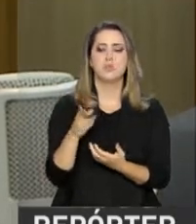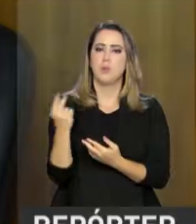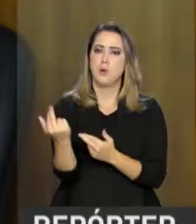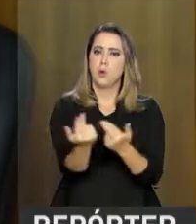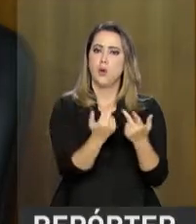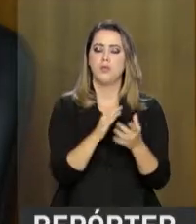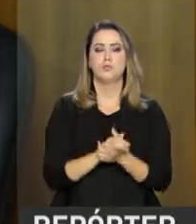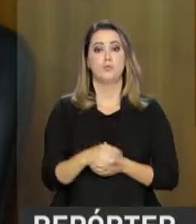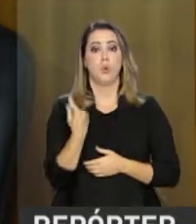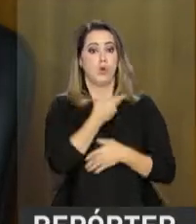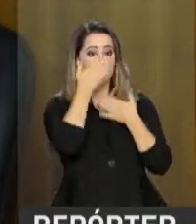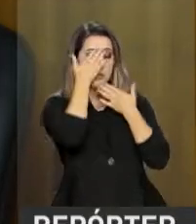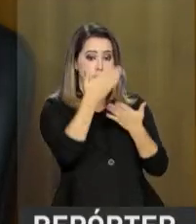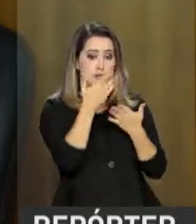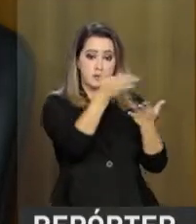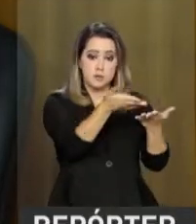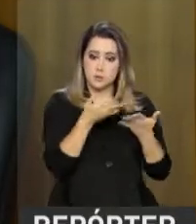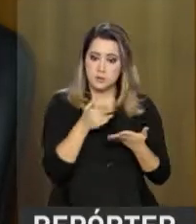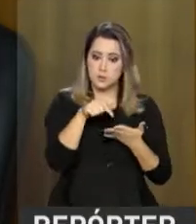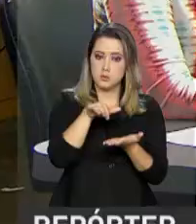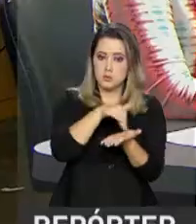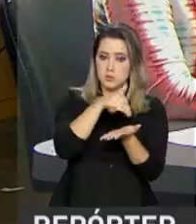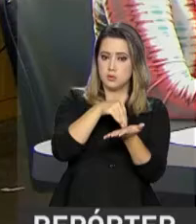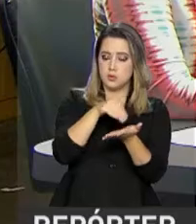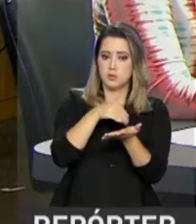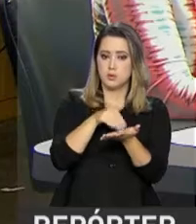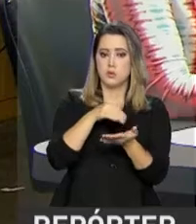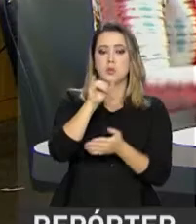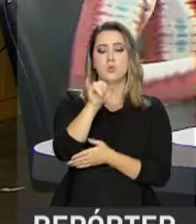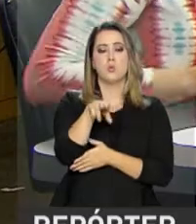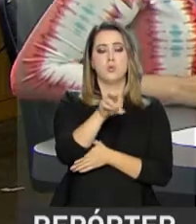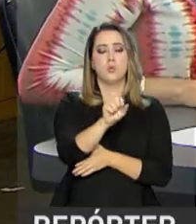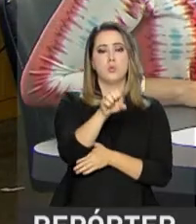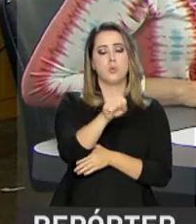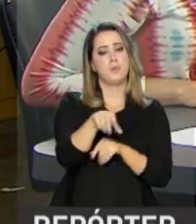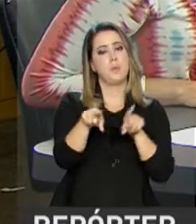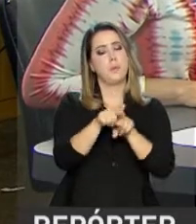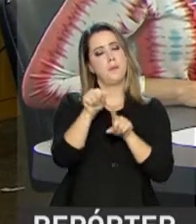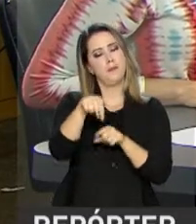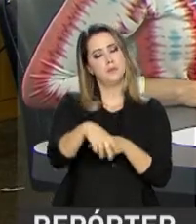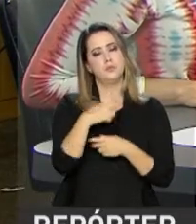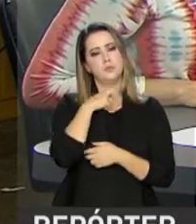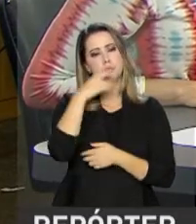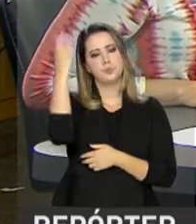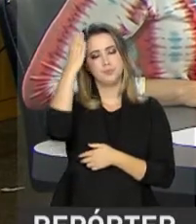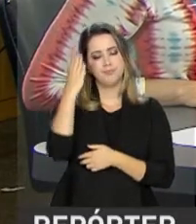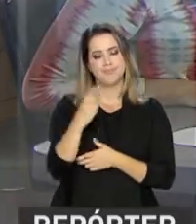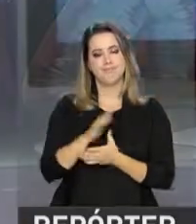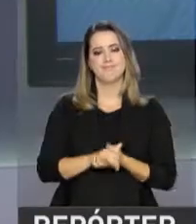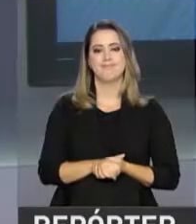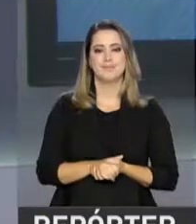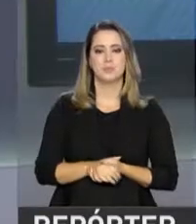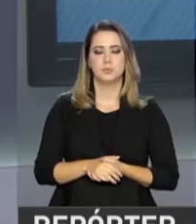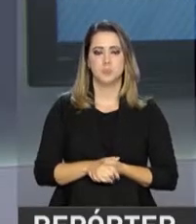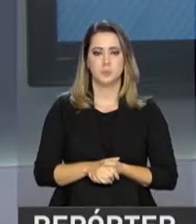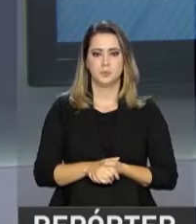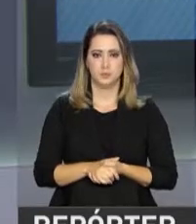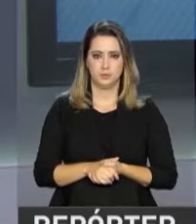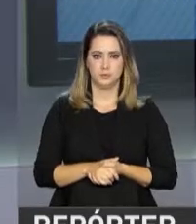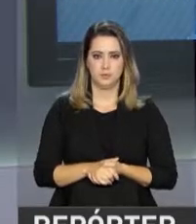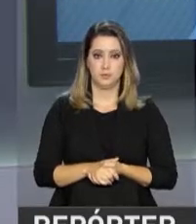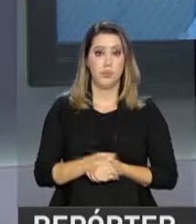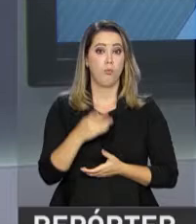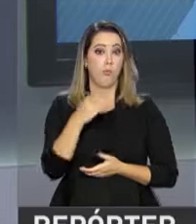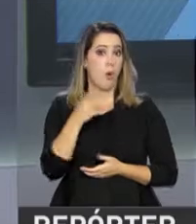então nós agradecemos a participação do secretário de previdência do ministério da fazenda marcelo caetano aqui na voz do brasil muito obrigado secretário obrigado a todos o